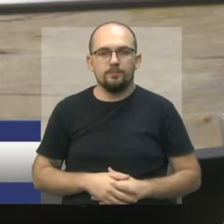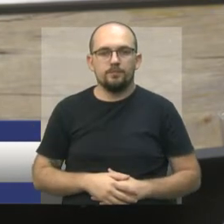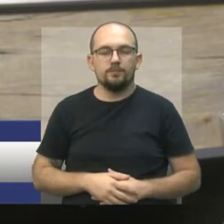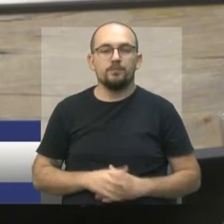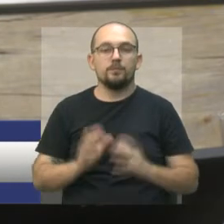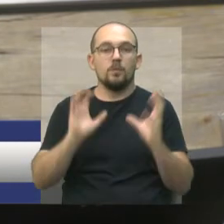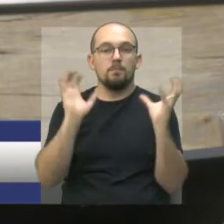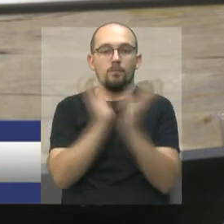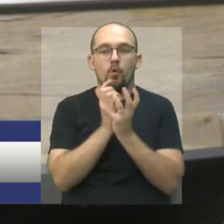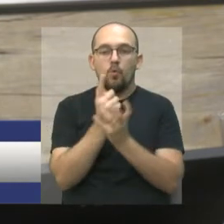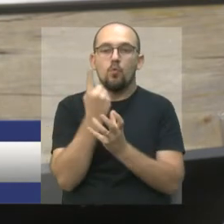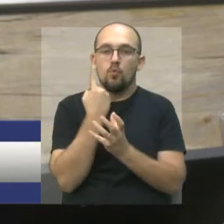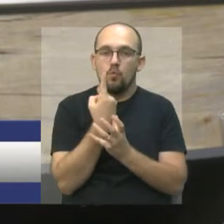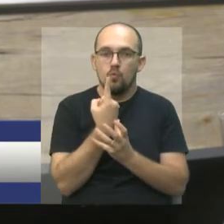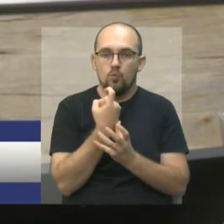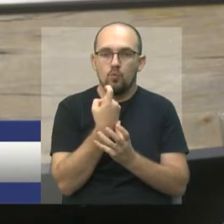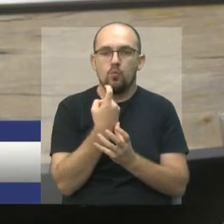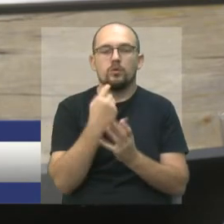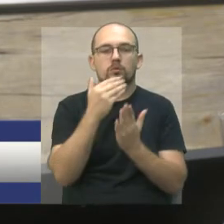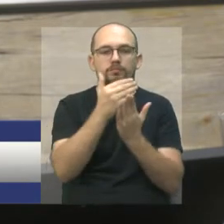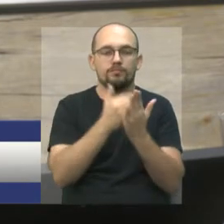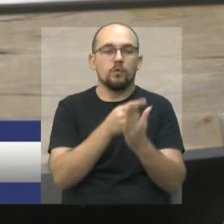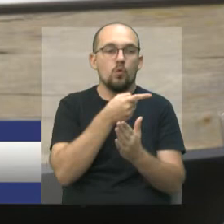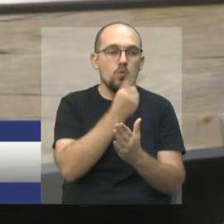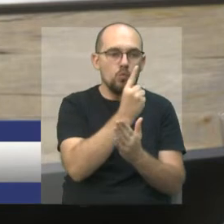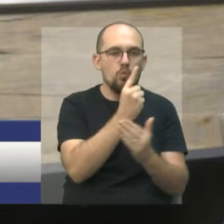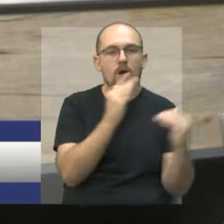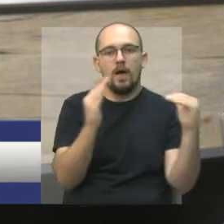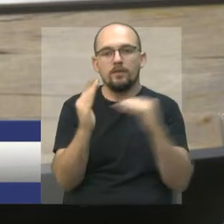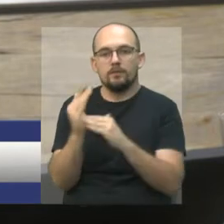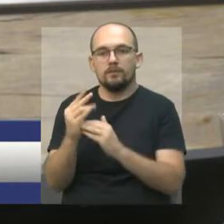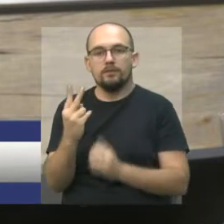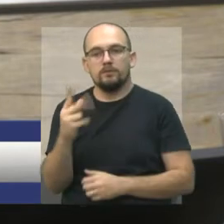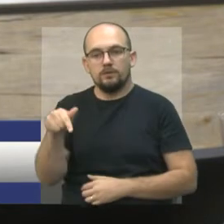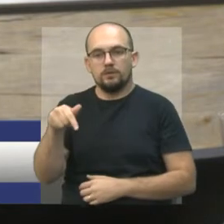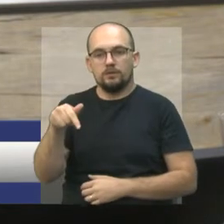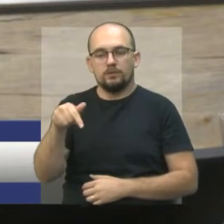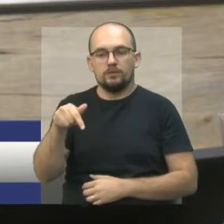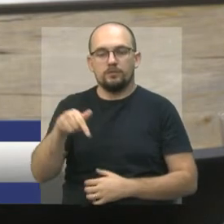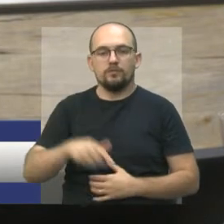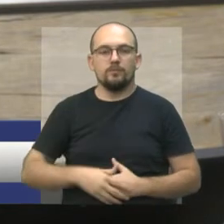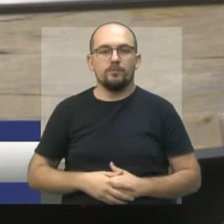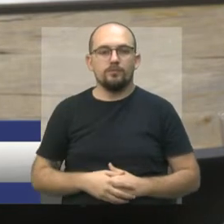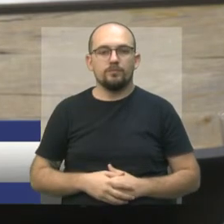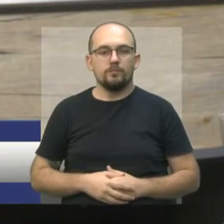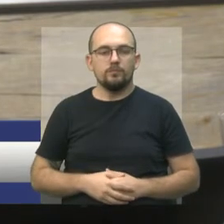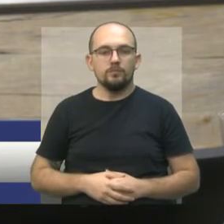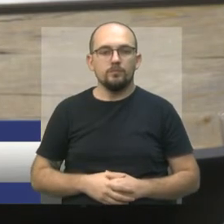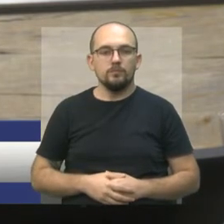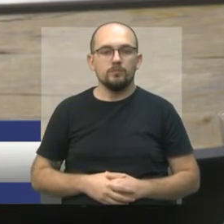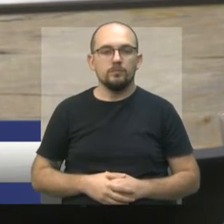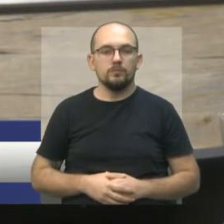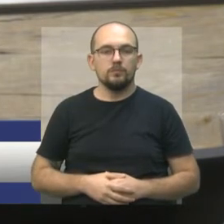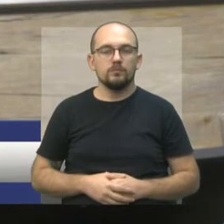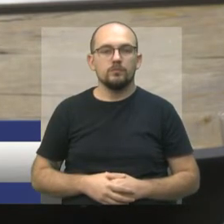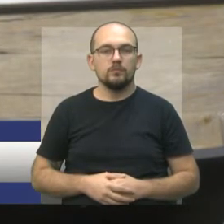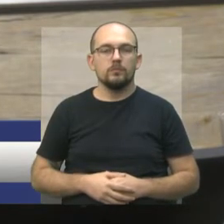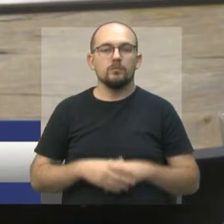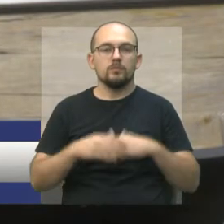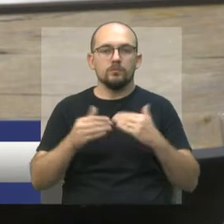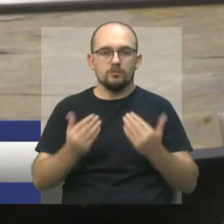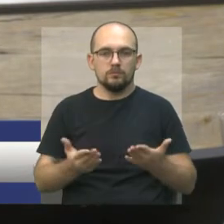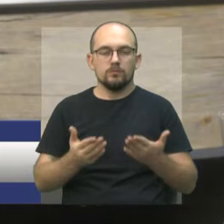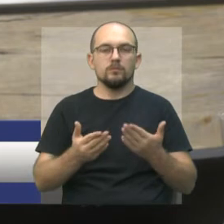bloco único de emendas de 1 a 27. Em vista da